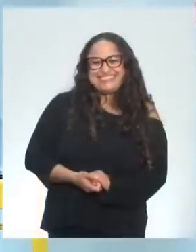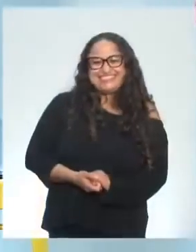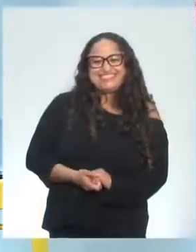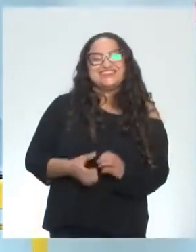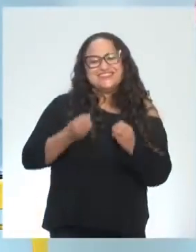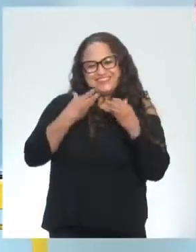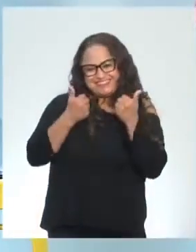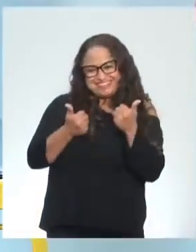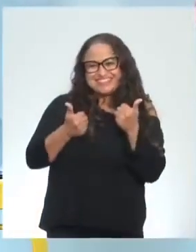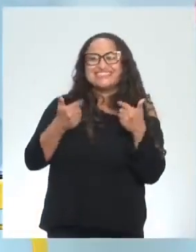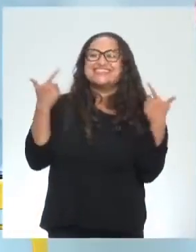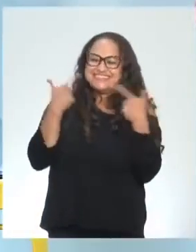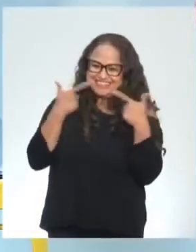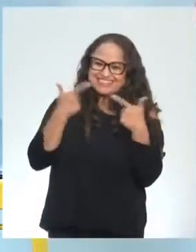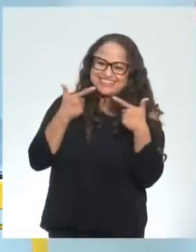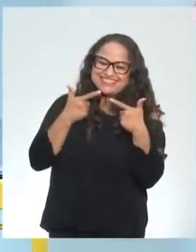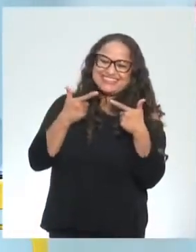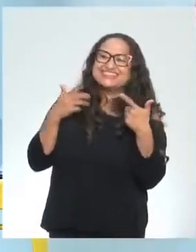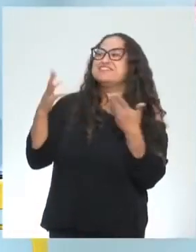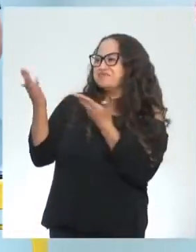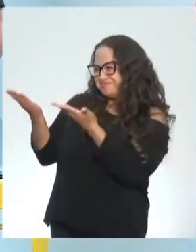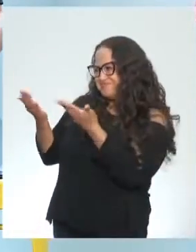ok deve